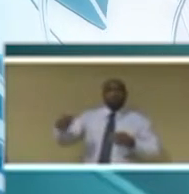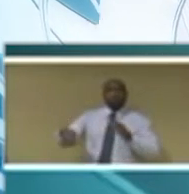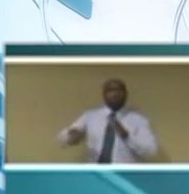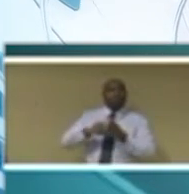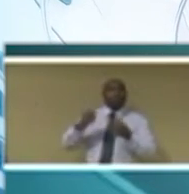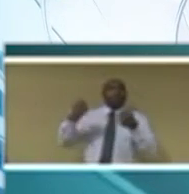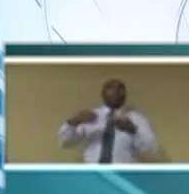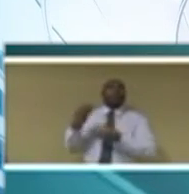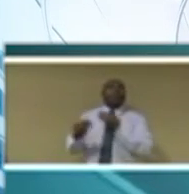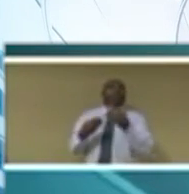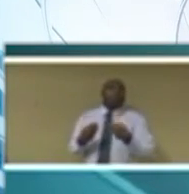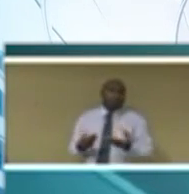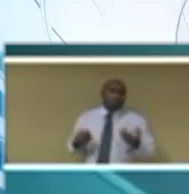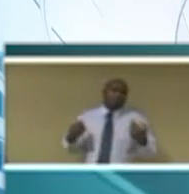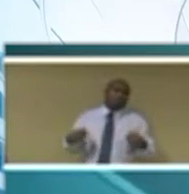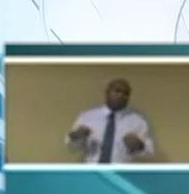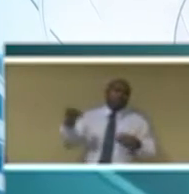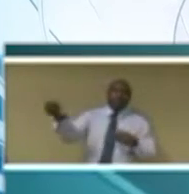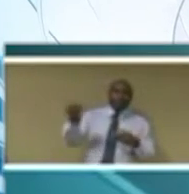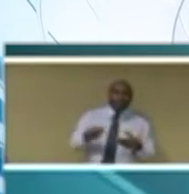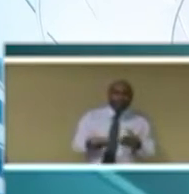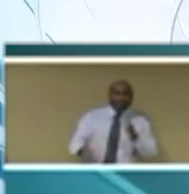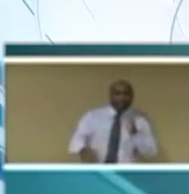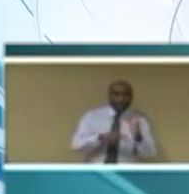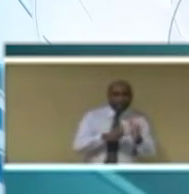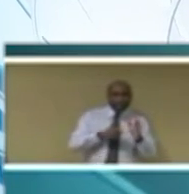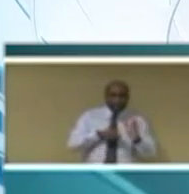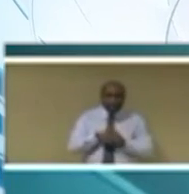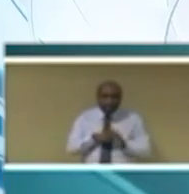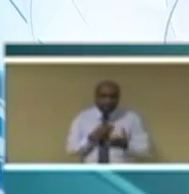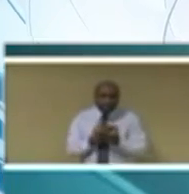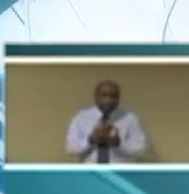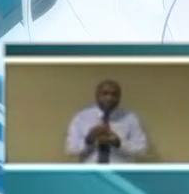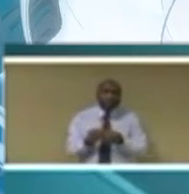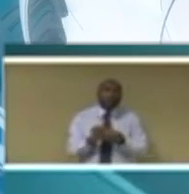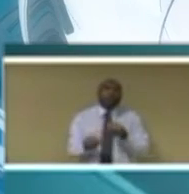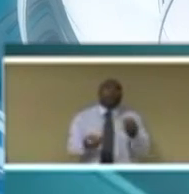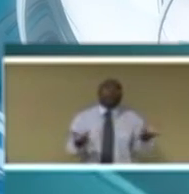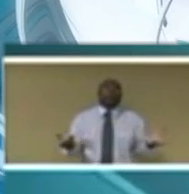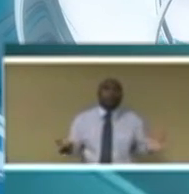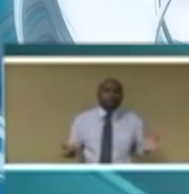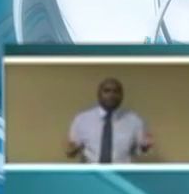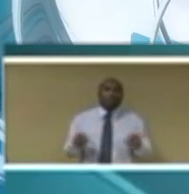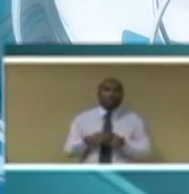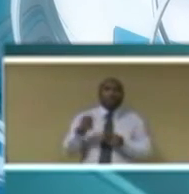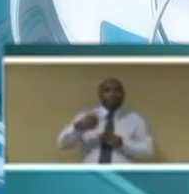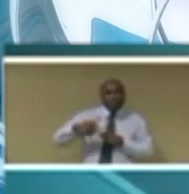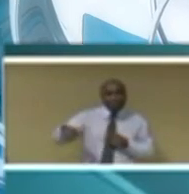propiciará aos interessados uma defesa muito mais abrangente quanto aos fatos em questão, além